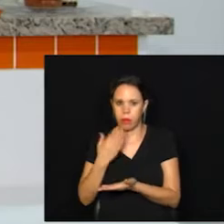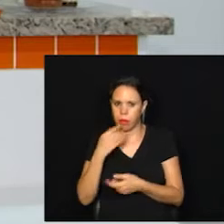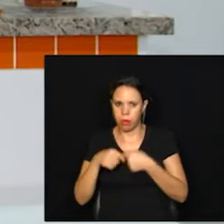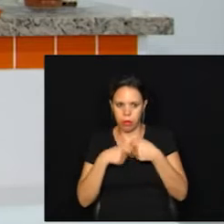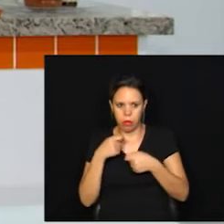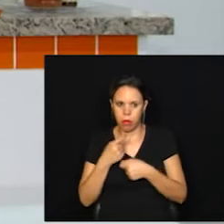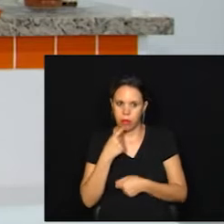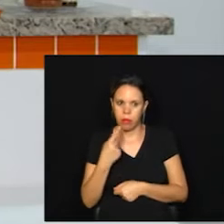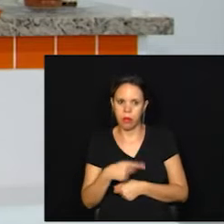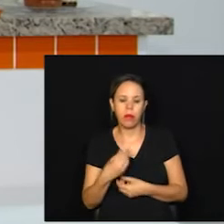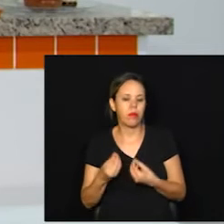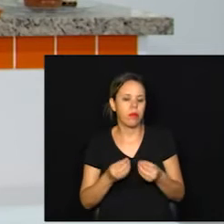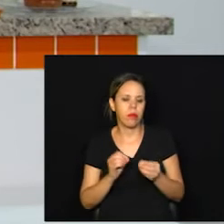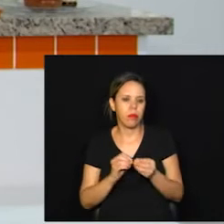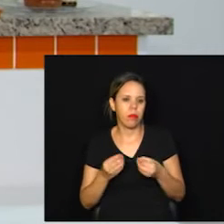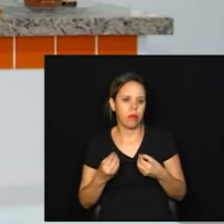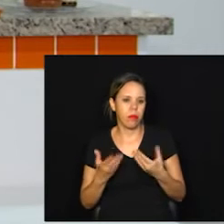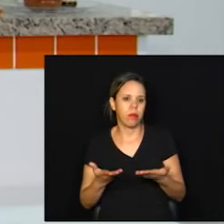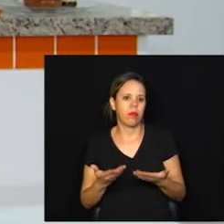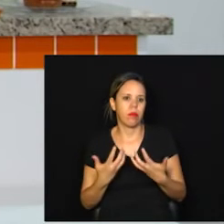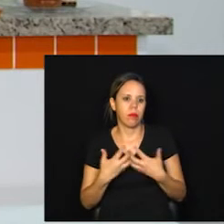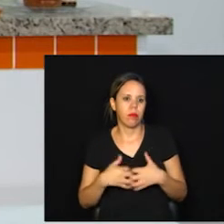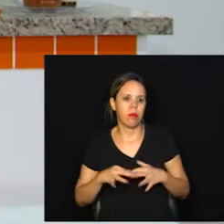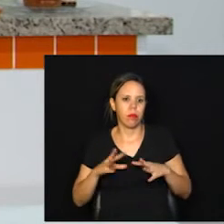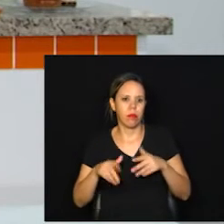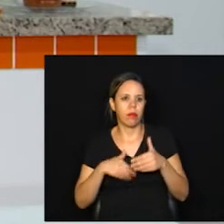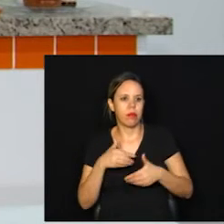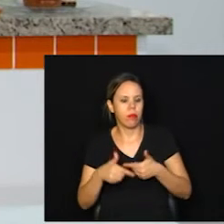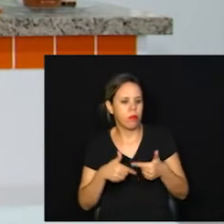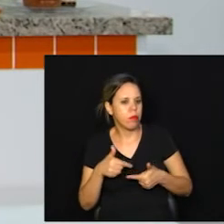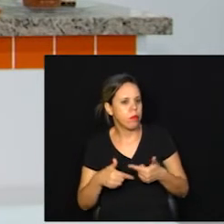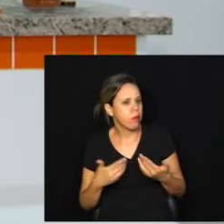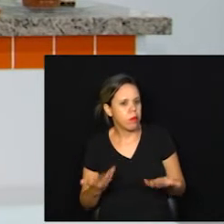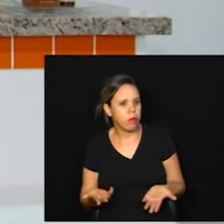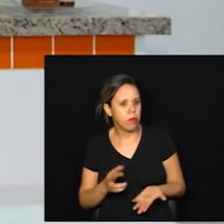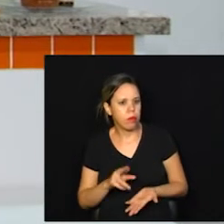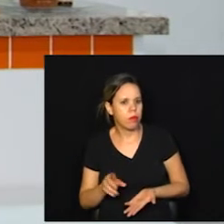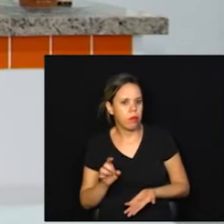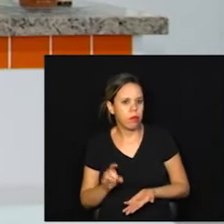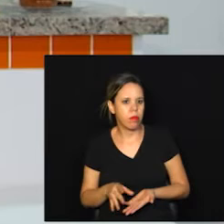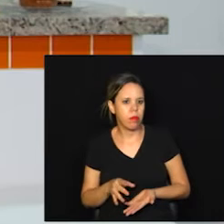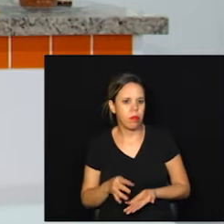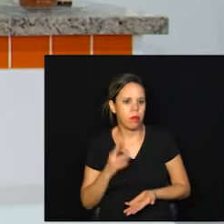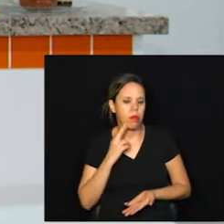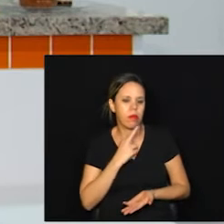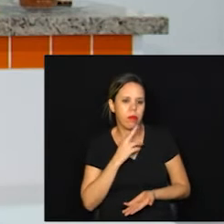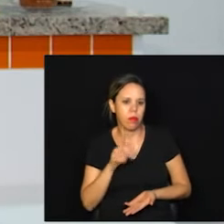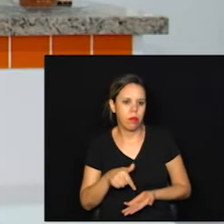fornece alimentos. Como é que funciona todo esse processo? Porque não é apenas um restaurante, né? É